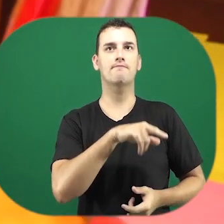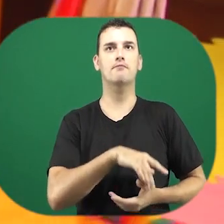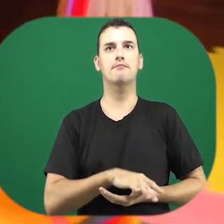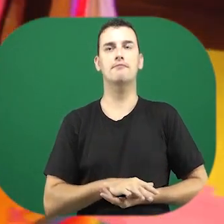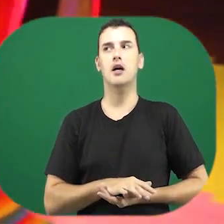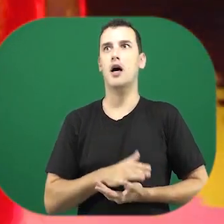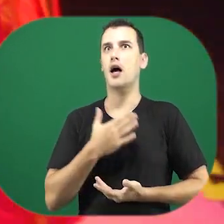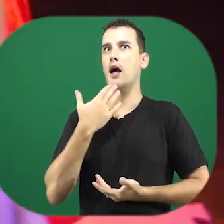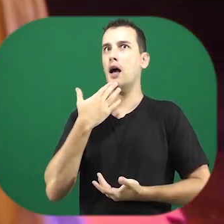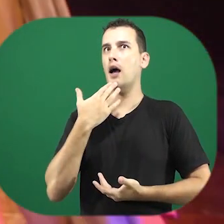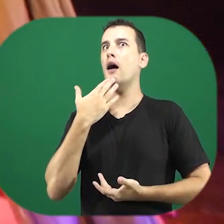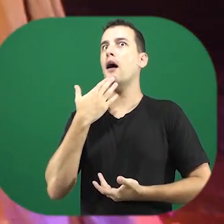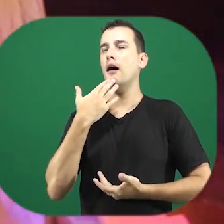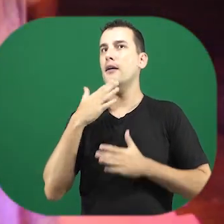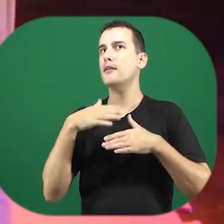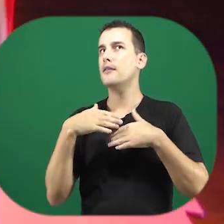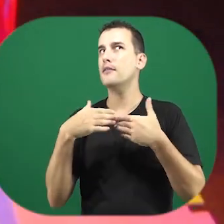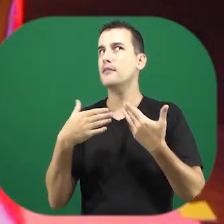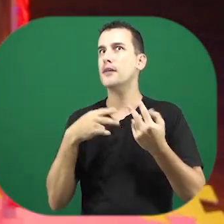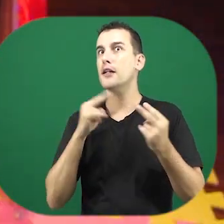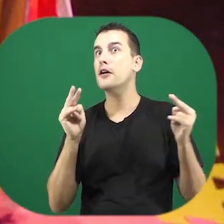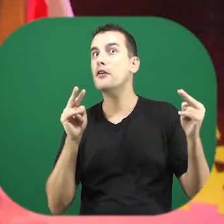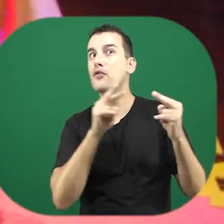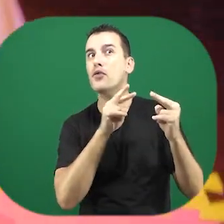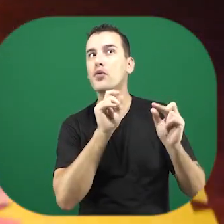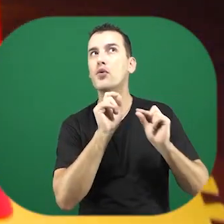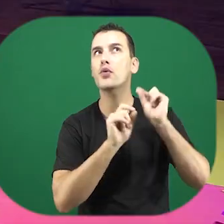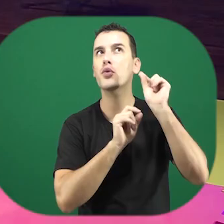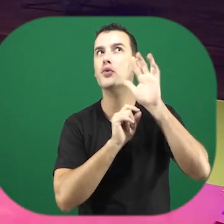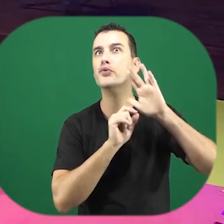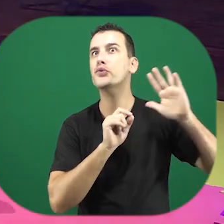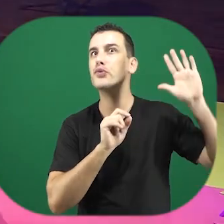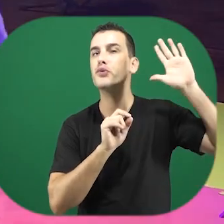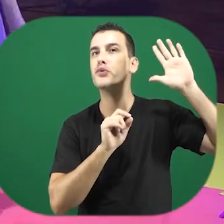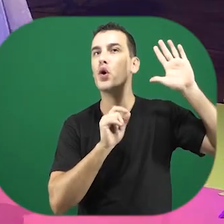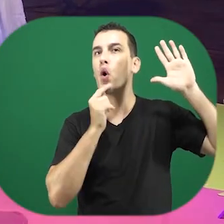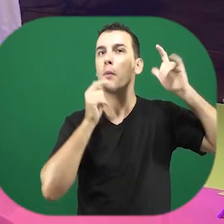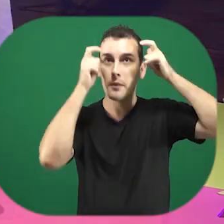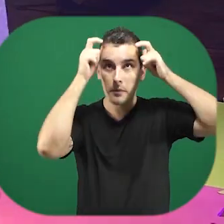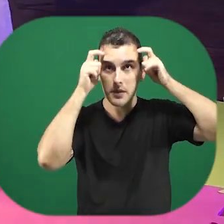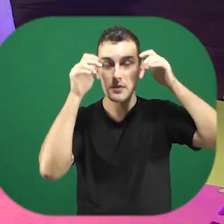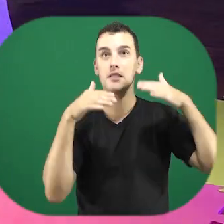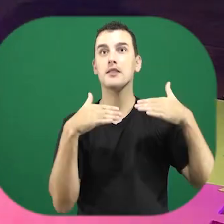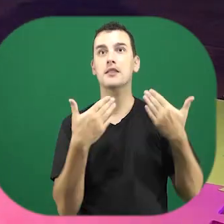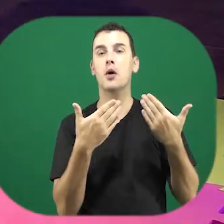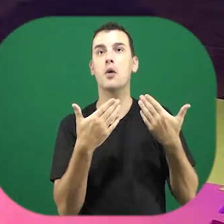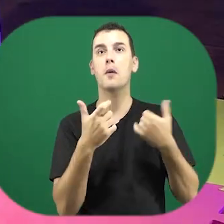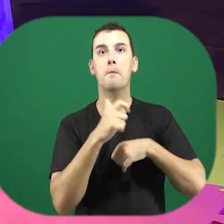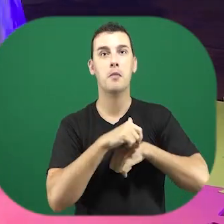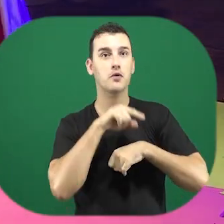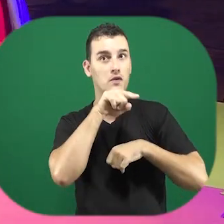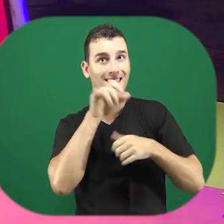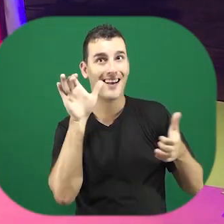Foi então que ela viu o príncipe, que não saía da cabeça. No momento em que se casarem, você ganhará